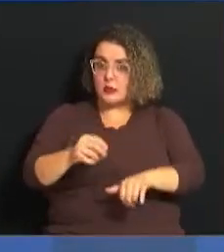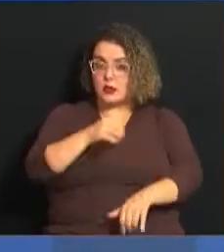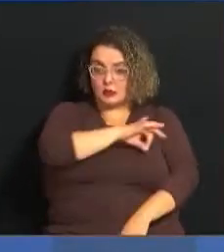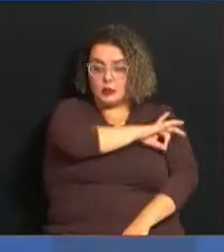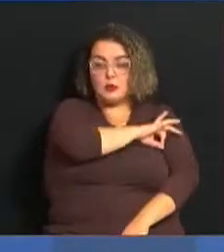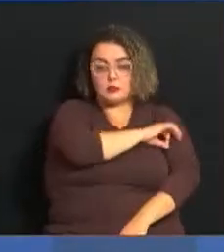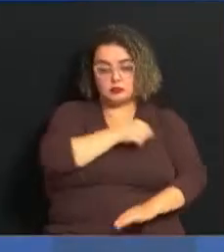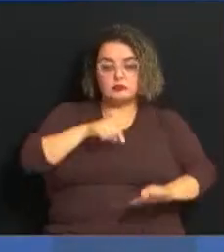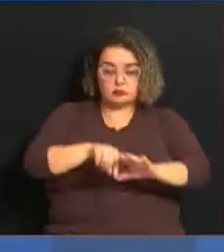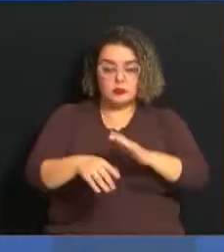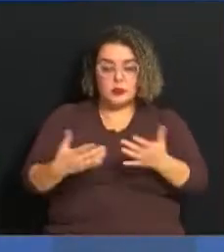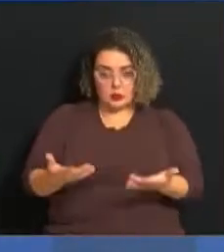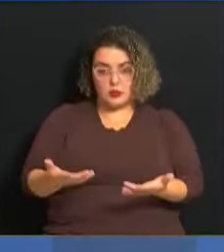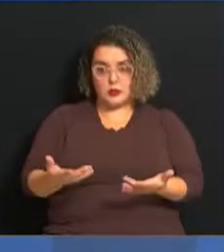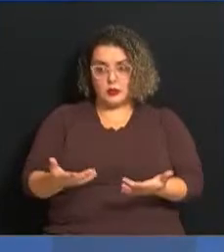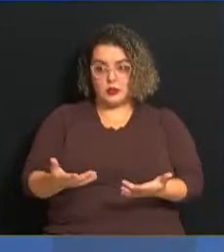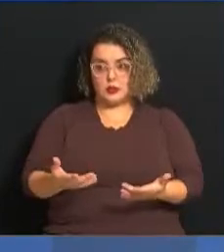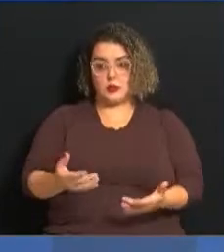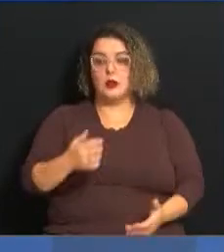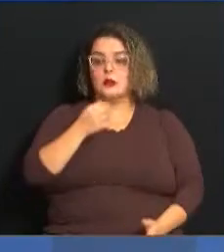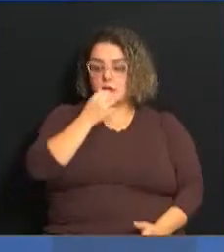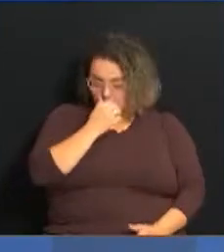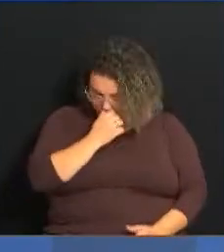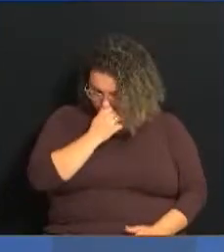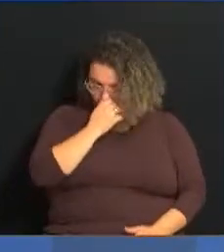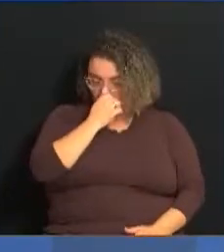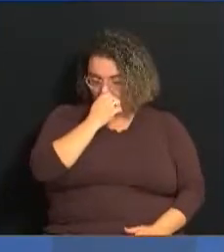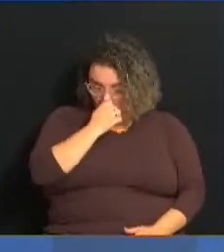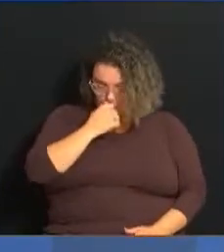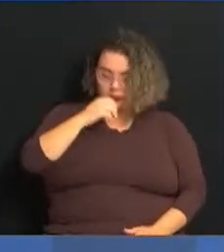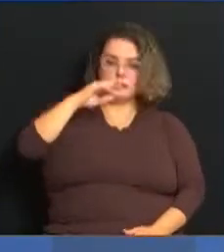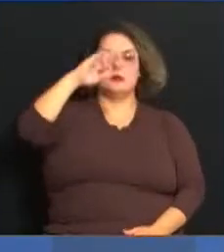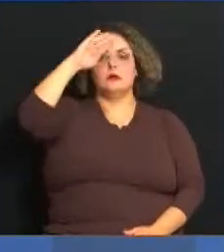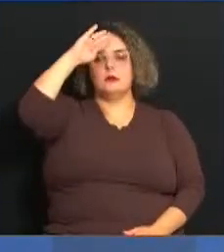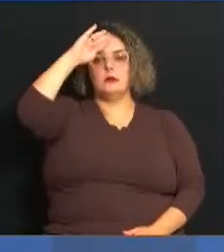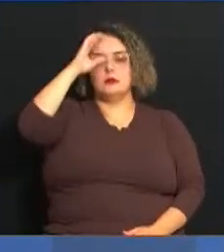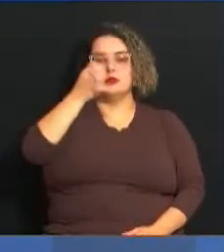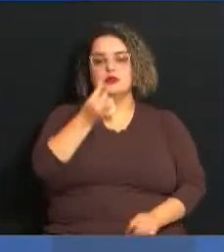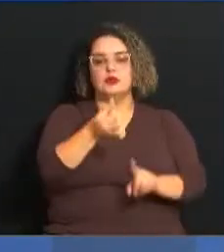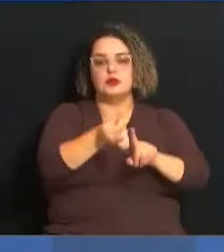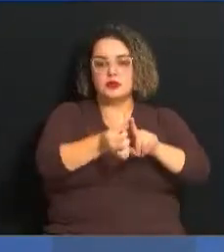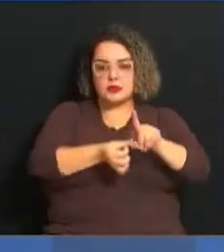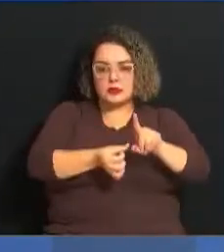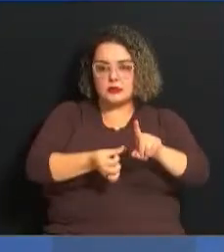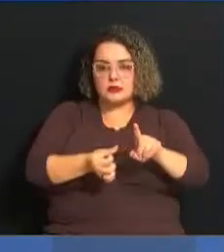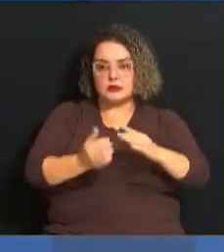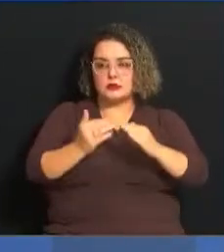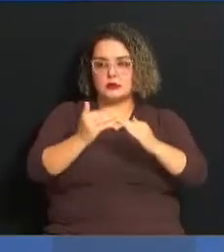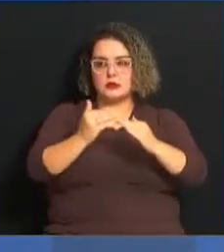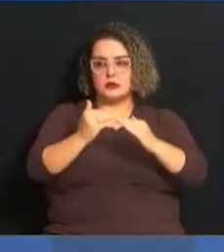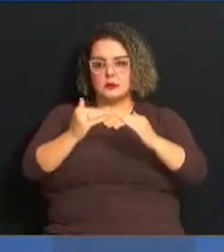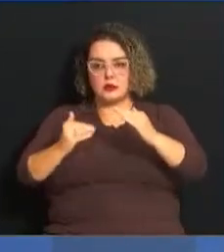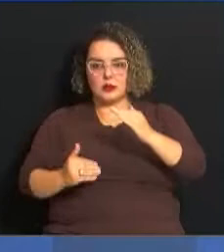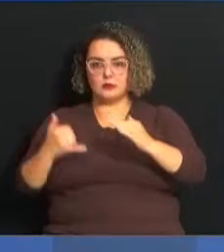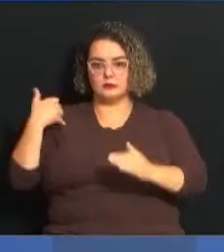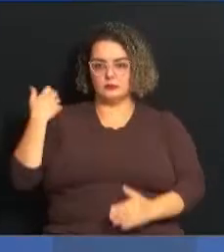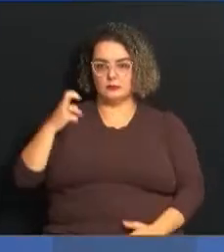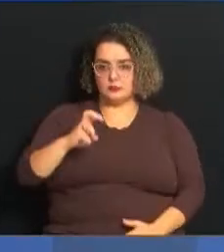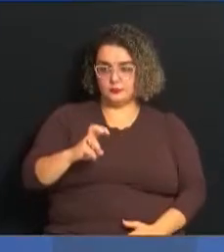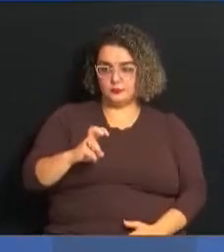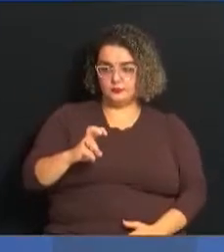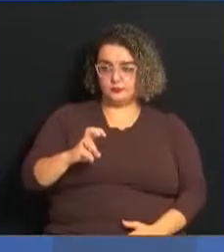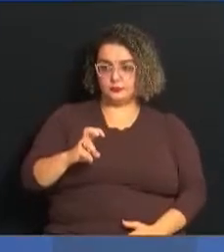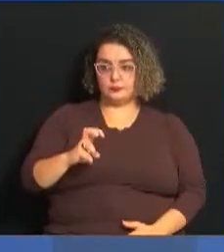também. No caso da gripe, as crianças é de 6 meses a menores de 5 anos e no caso também